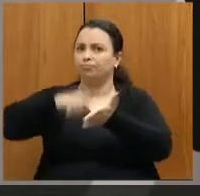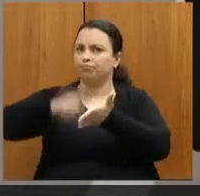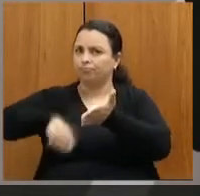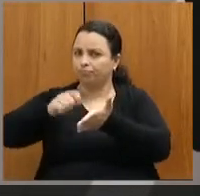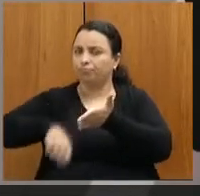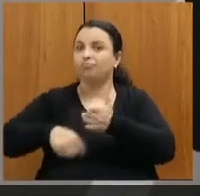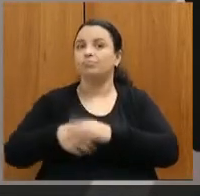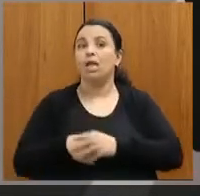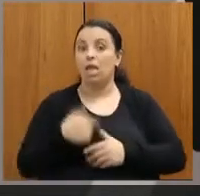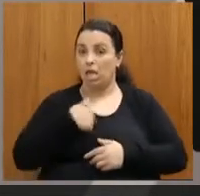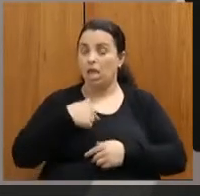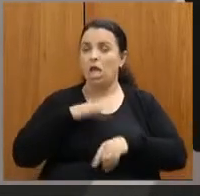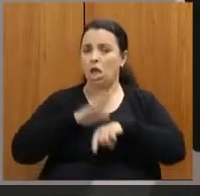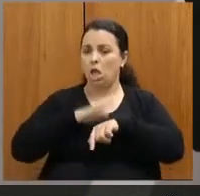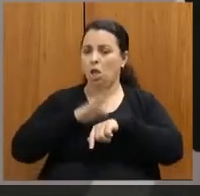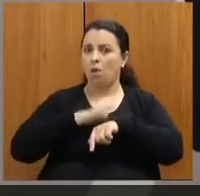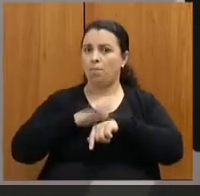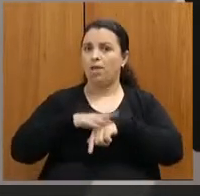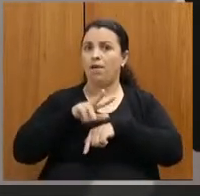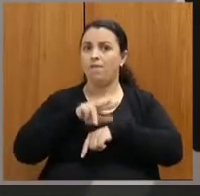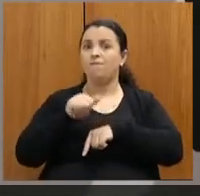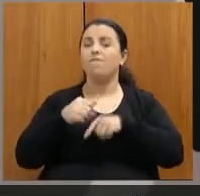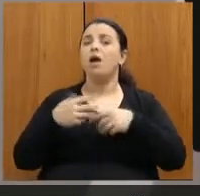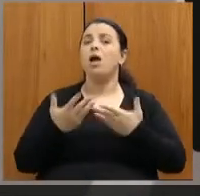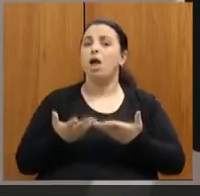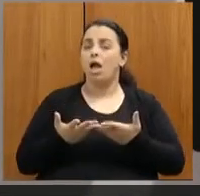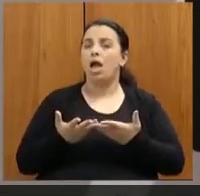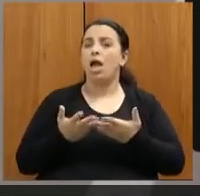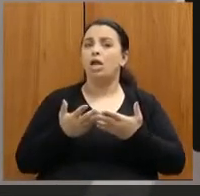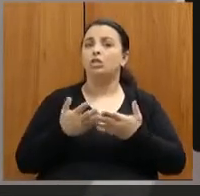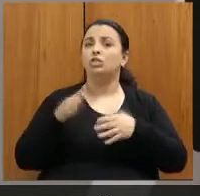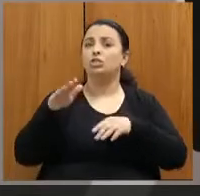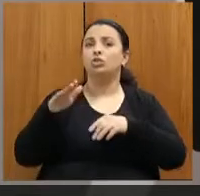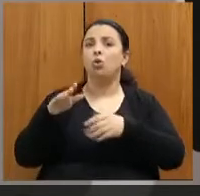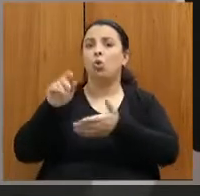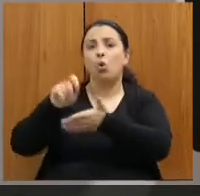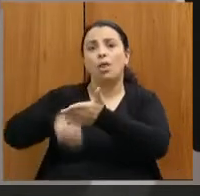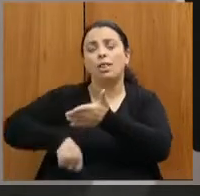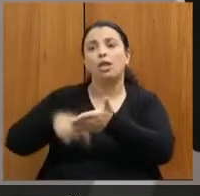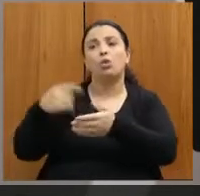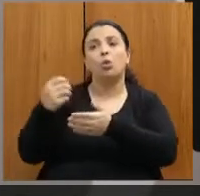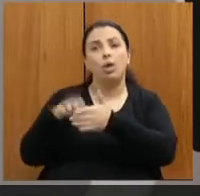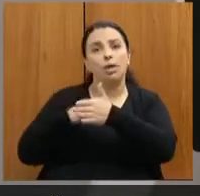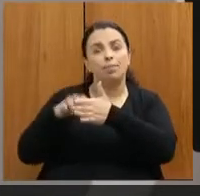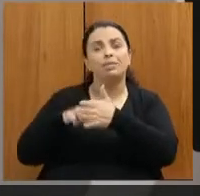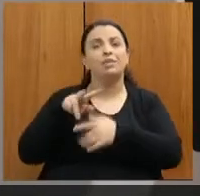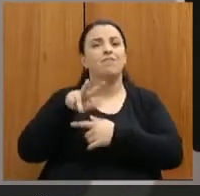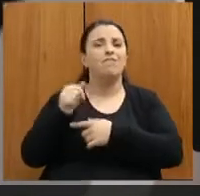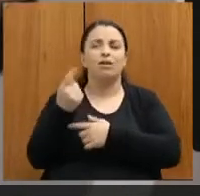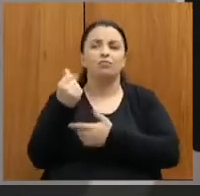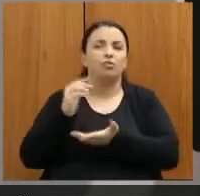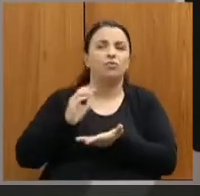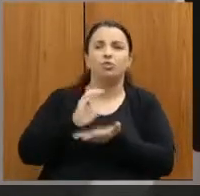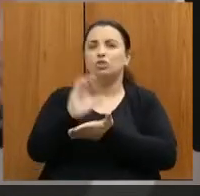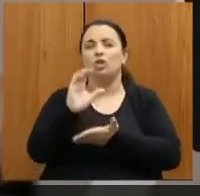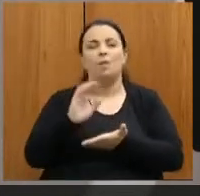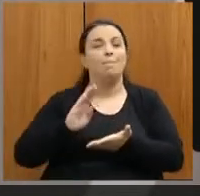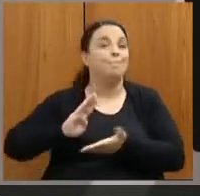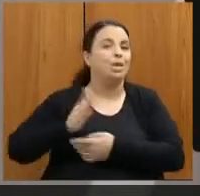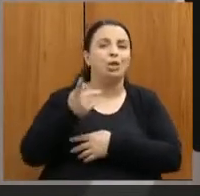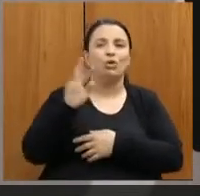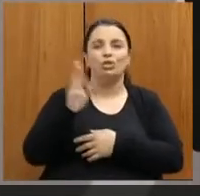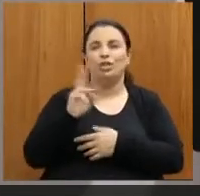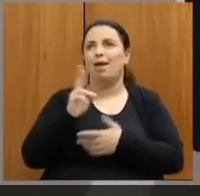estou levando nos próximos dias empresas que vão investir acima de bilhões de reais poder falar de uma empresa inclusive na área da